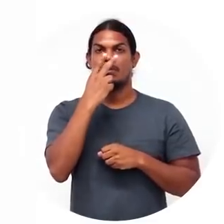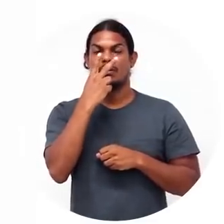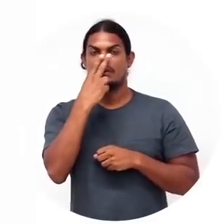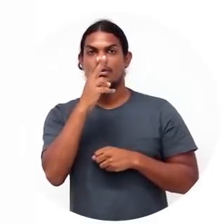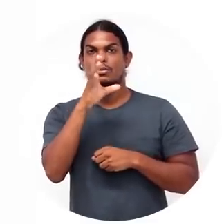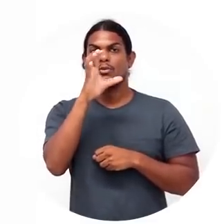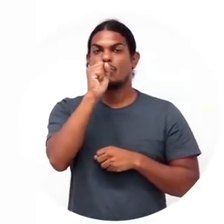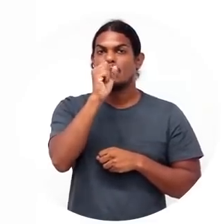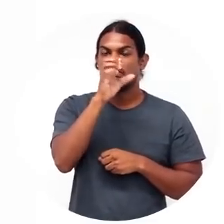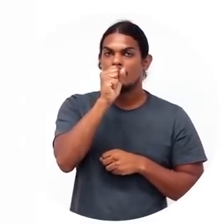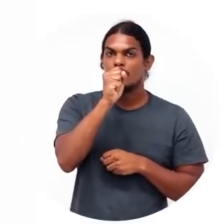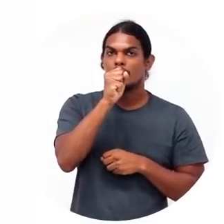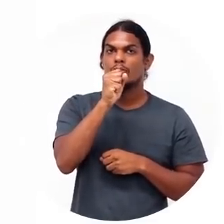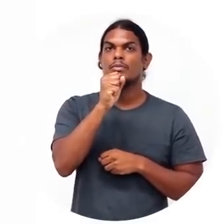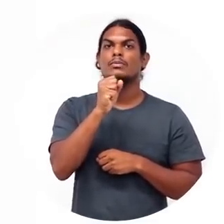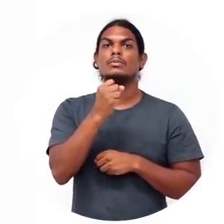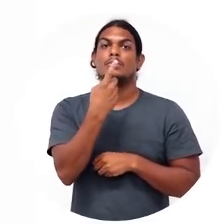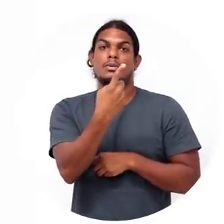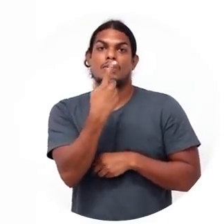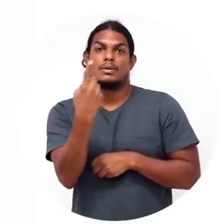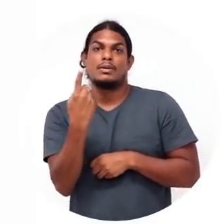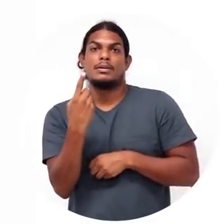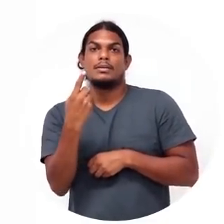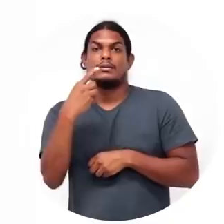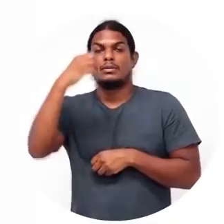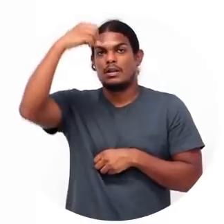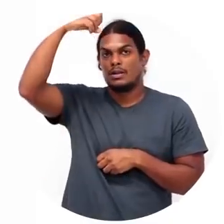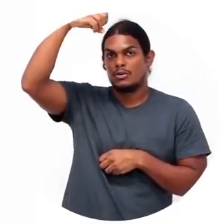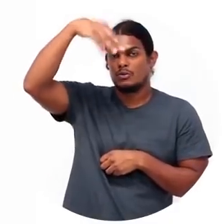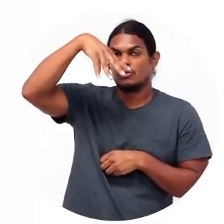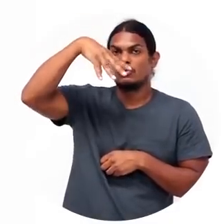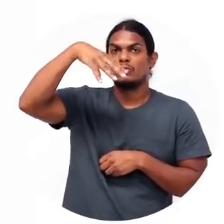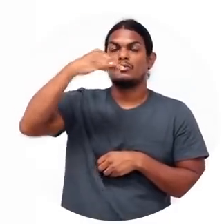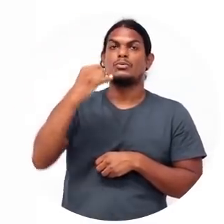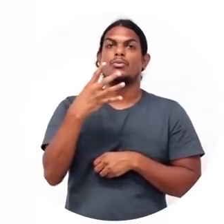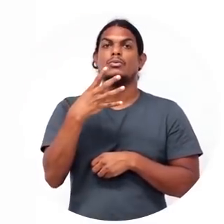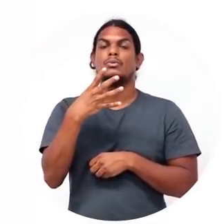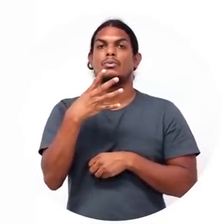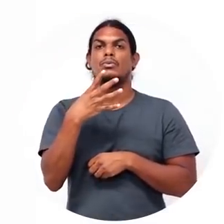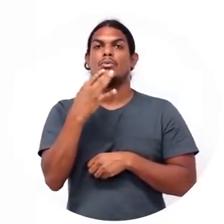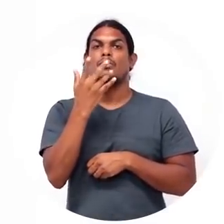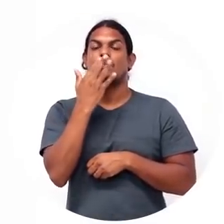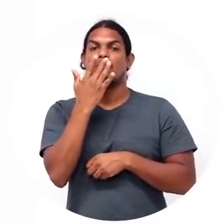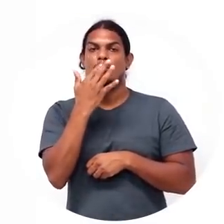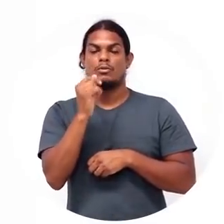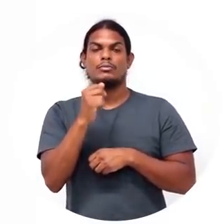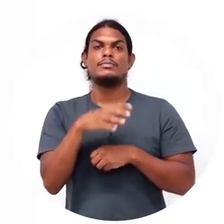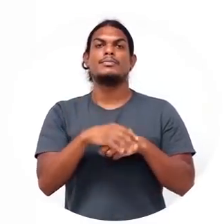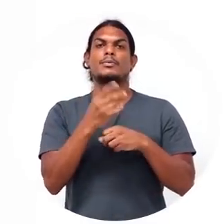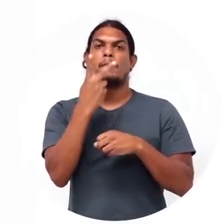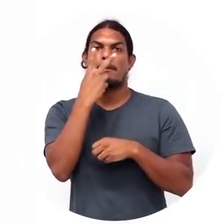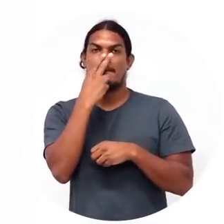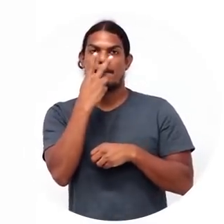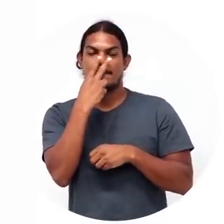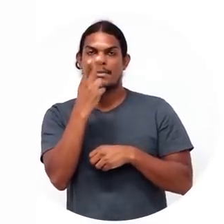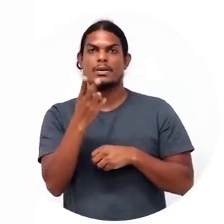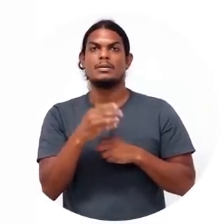desse laranja mais claro, e aí cada uma que vai estar no lado de uma para o outro, elas são